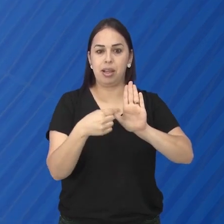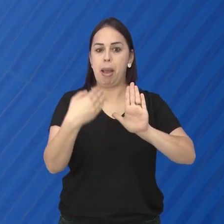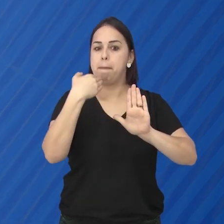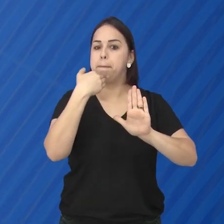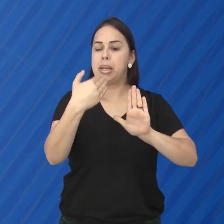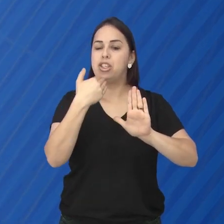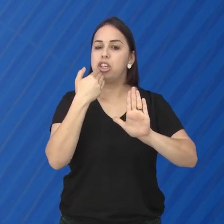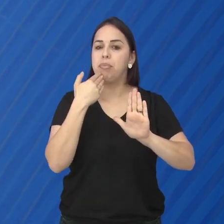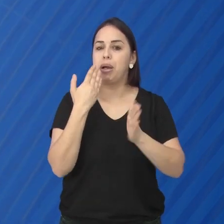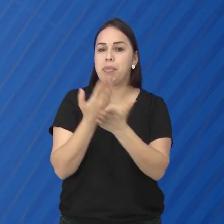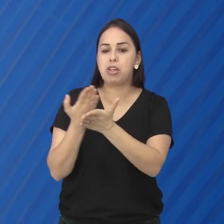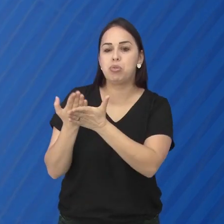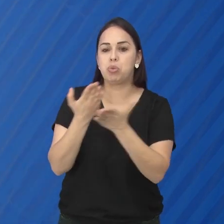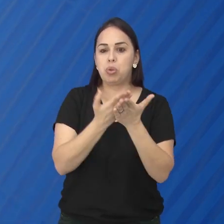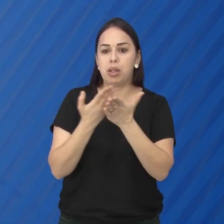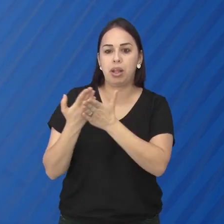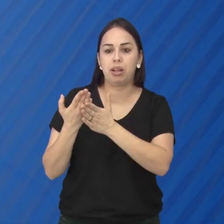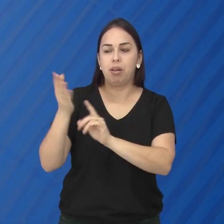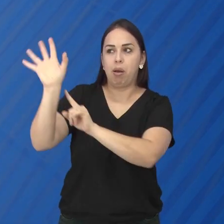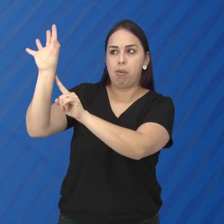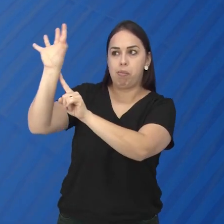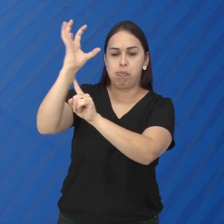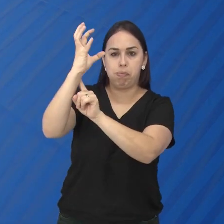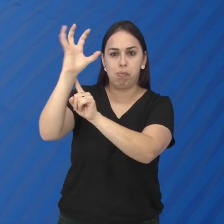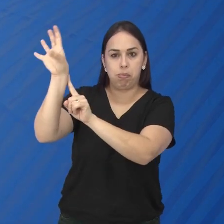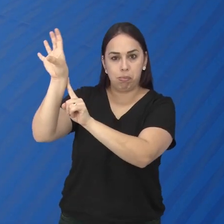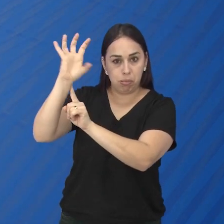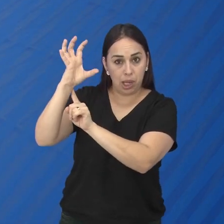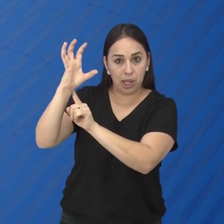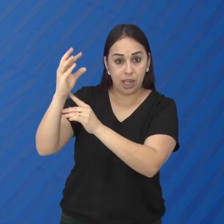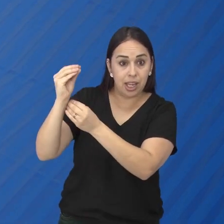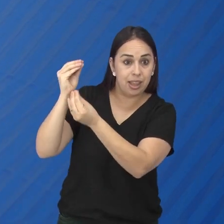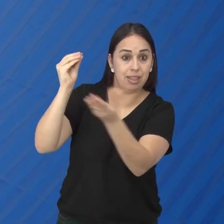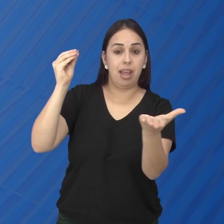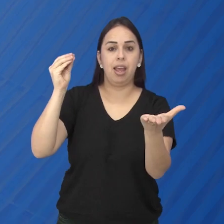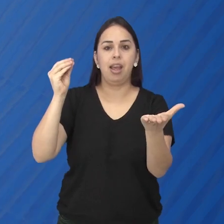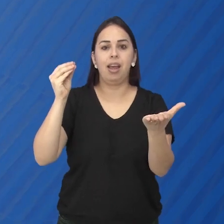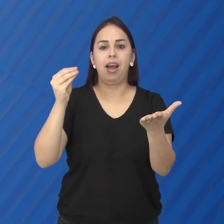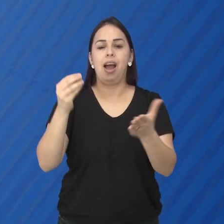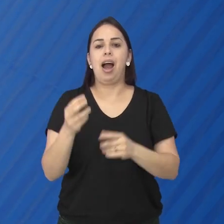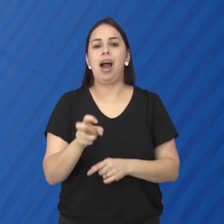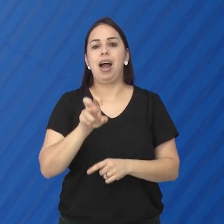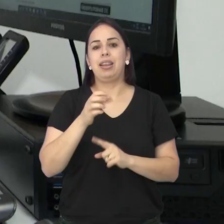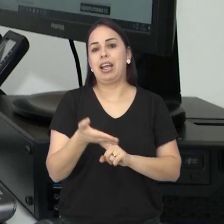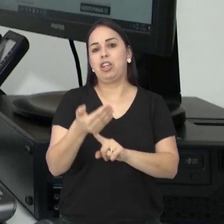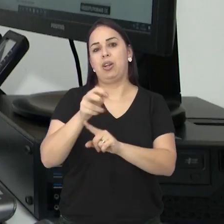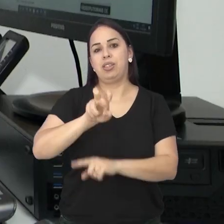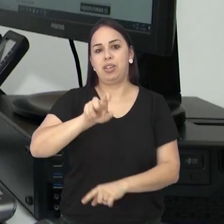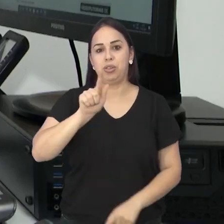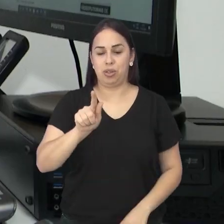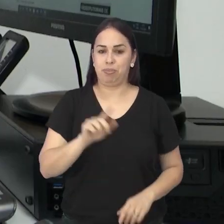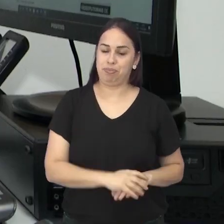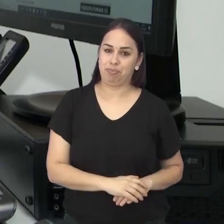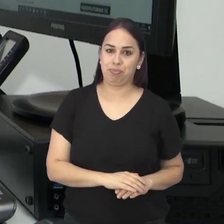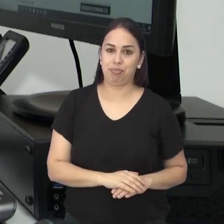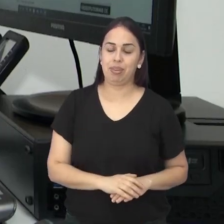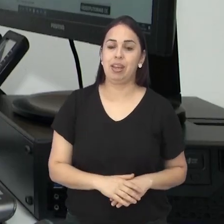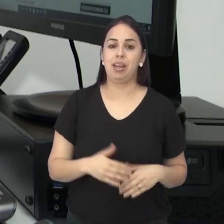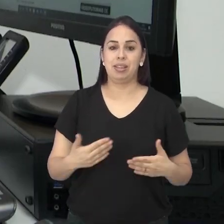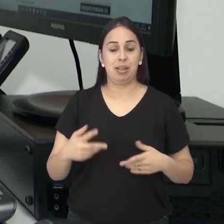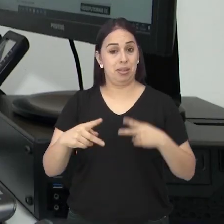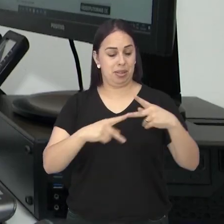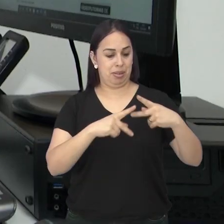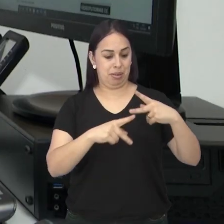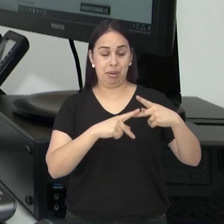e solicitações de estudos para a instalação de antenas que ofereçam a tecnologia 5G. São José já saiu na frente,